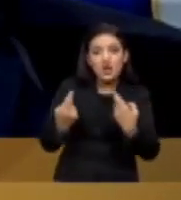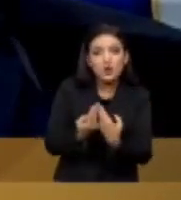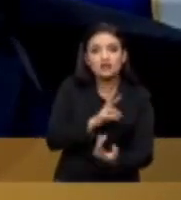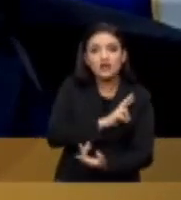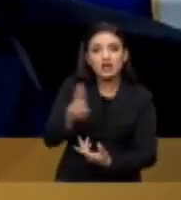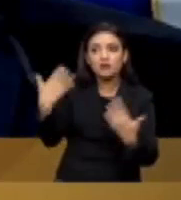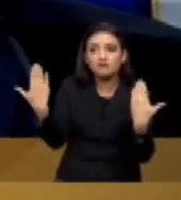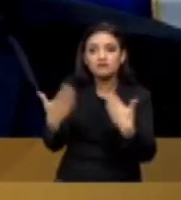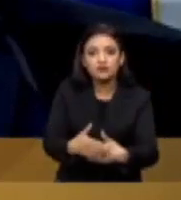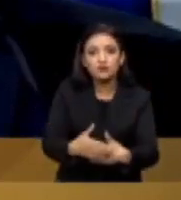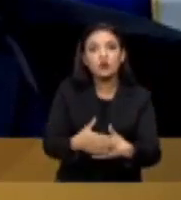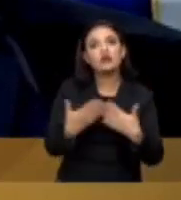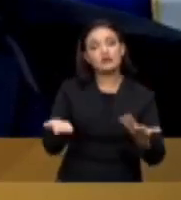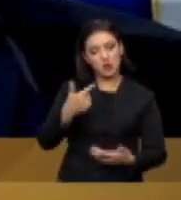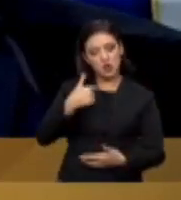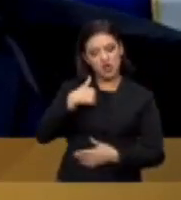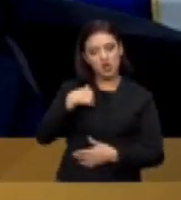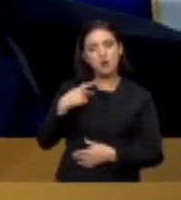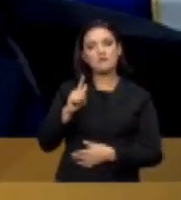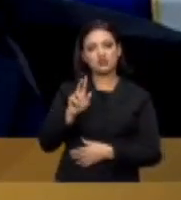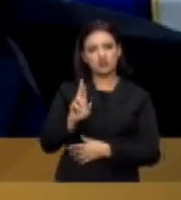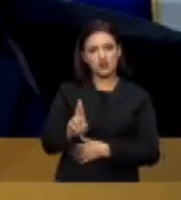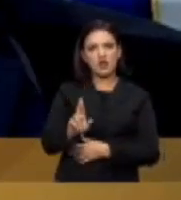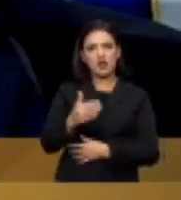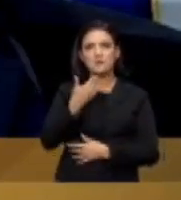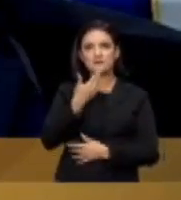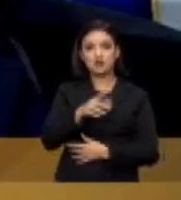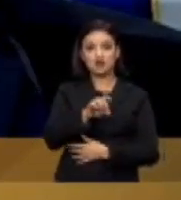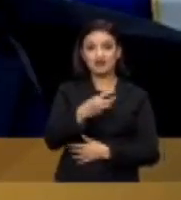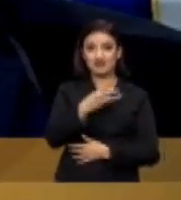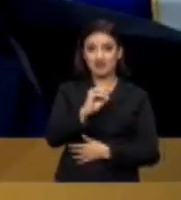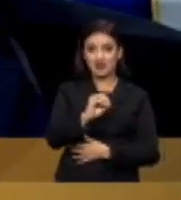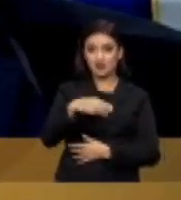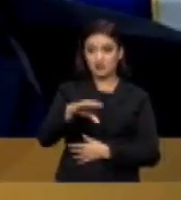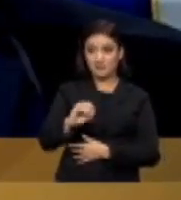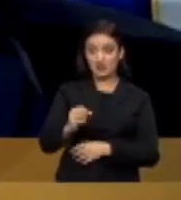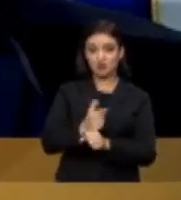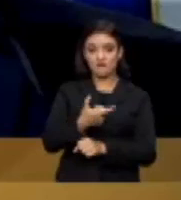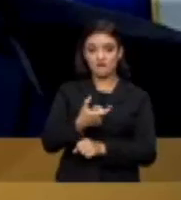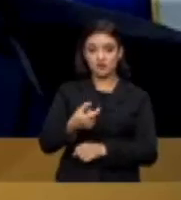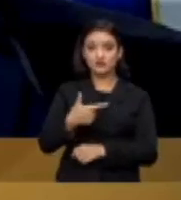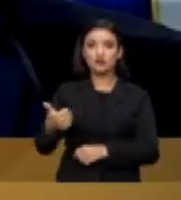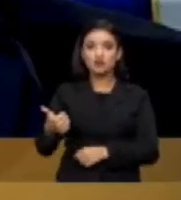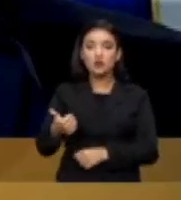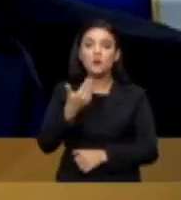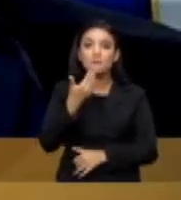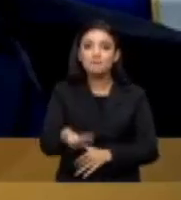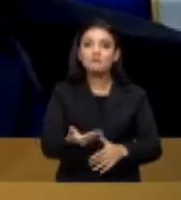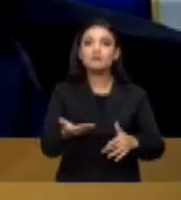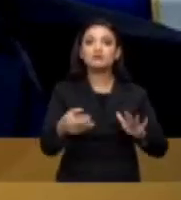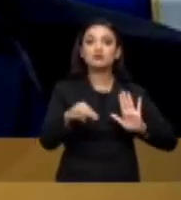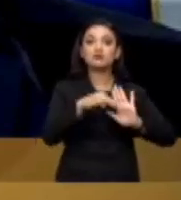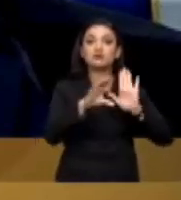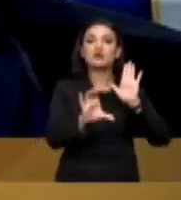Este Procurador-Geral da República requereu, em 30 de março de 2021, a tutela provisória de urgência, a fim de que